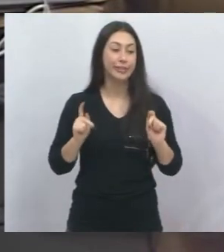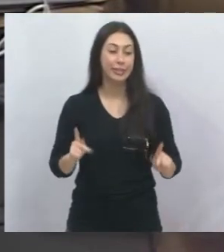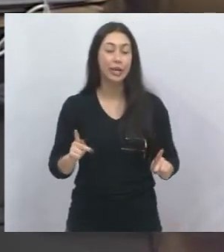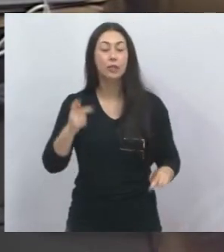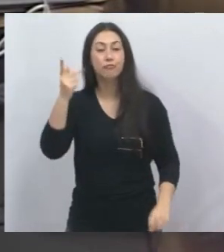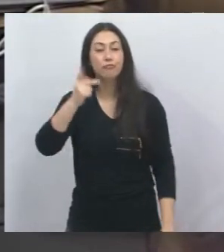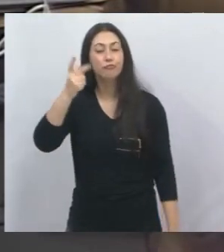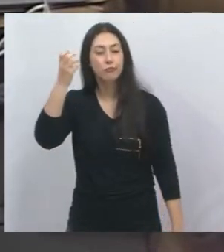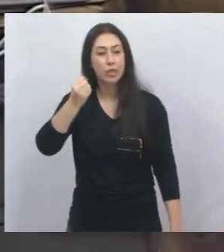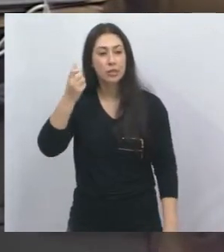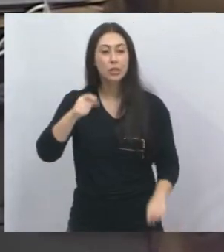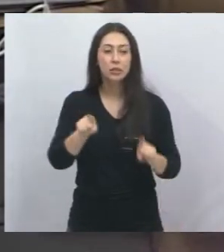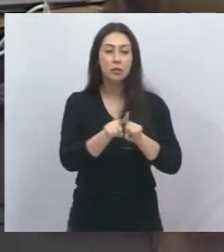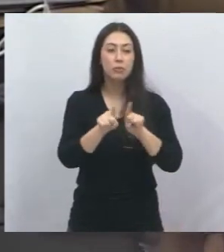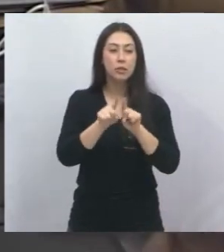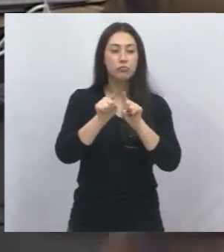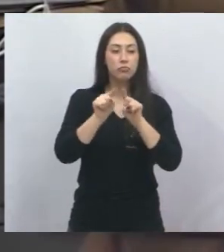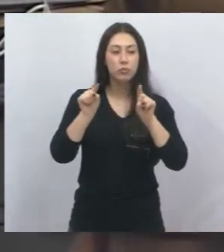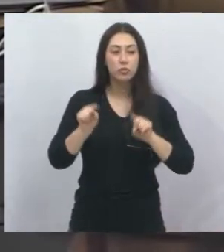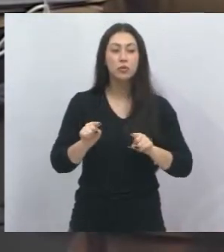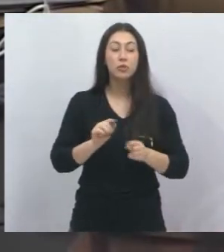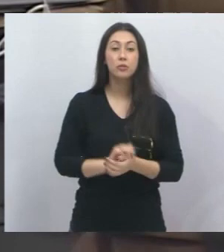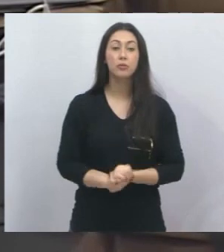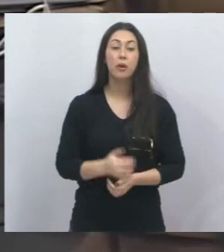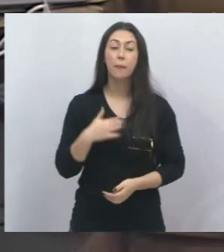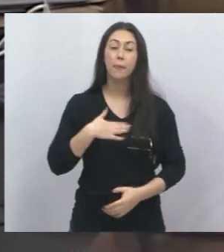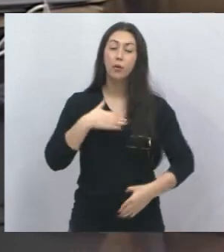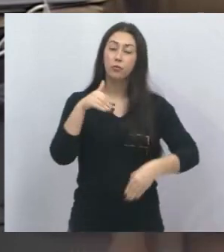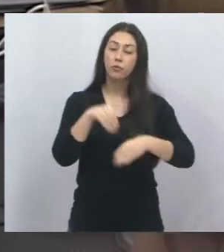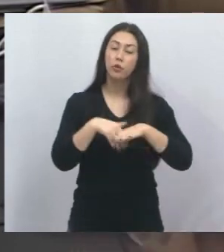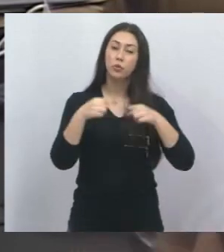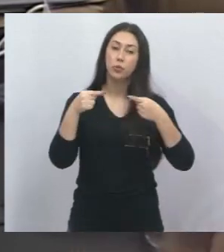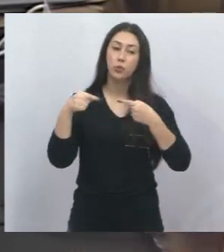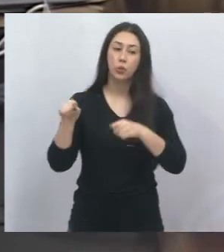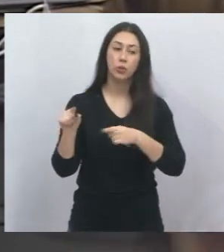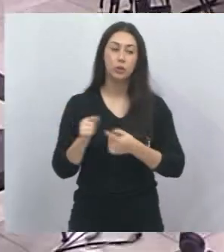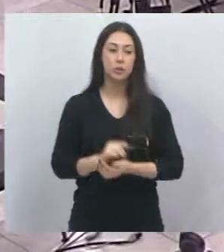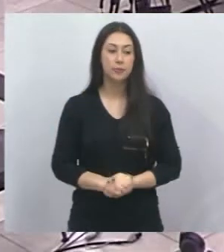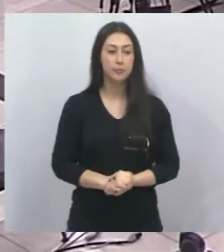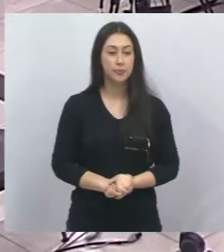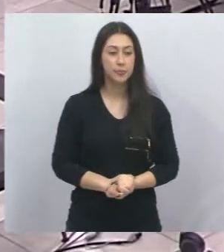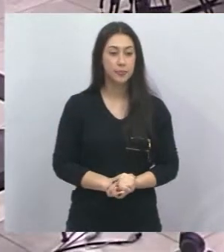pensionistas e servidores ativos do município de Jacareí. Meu voto é contrário.